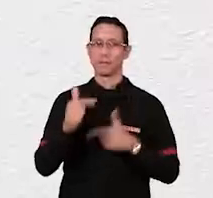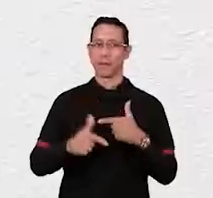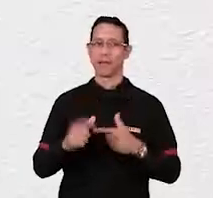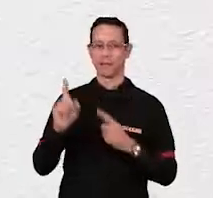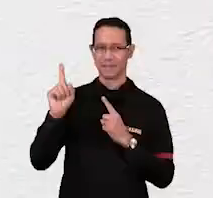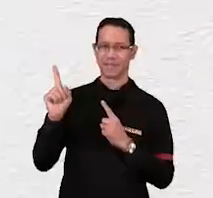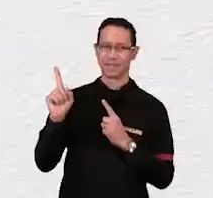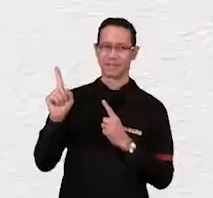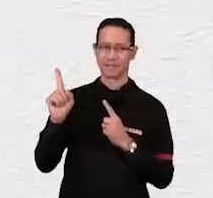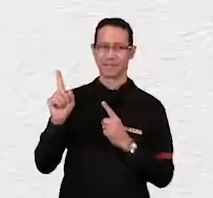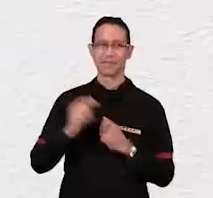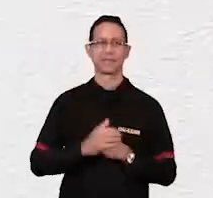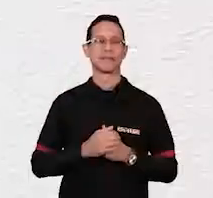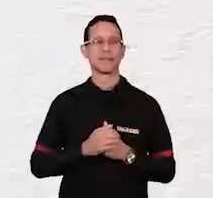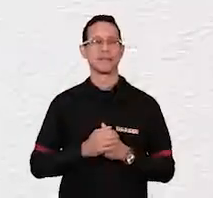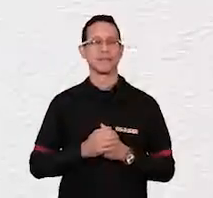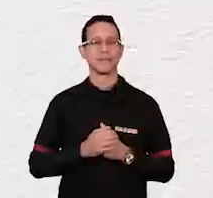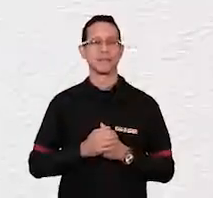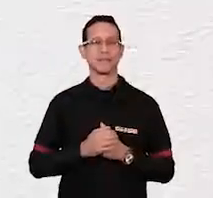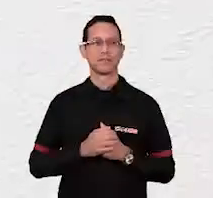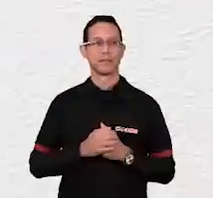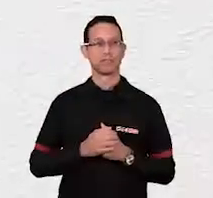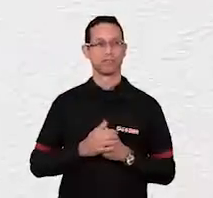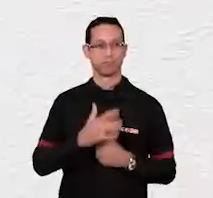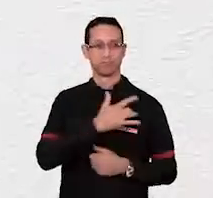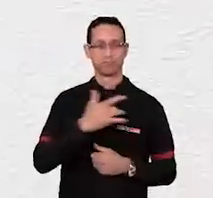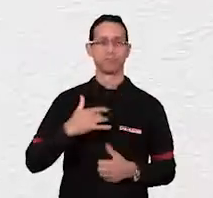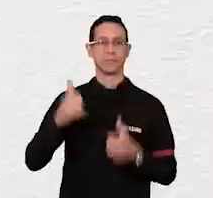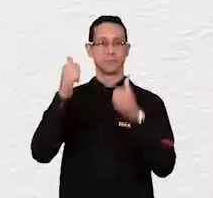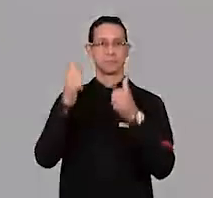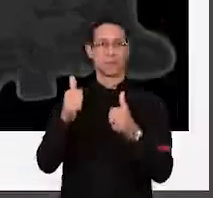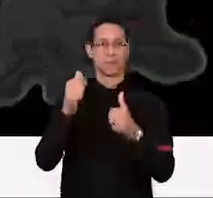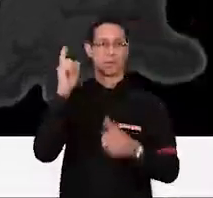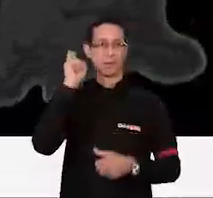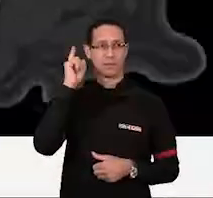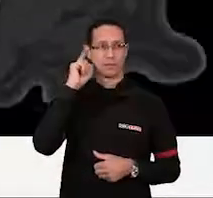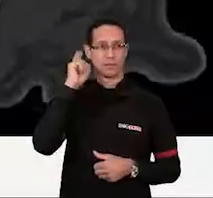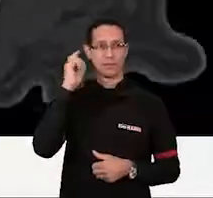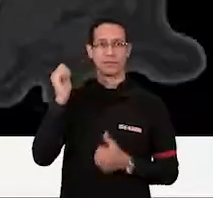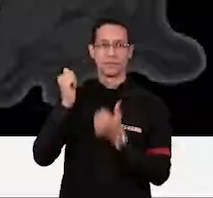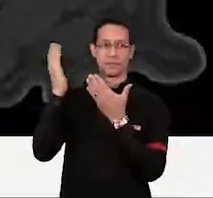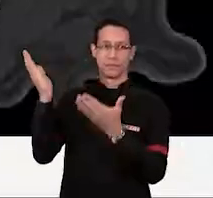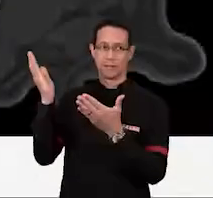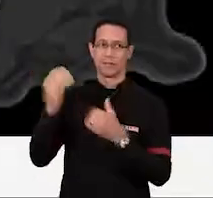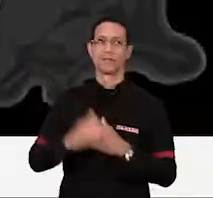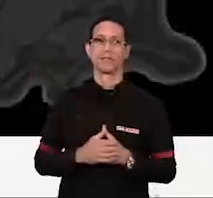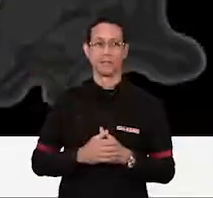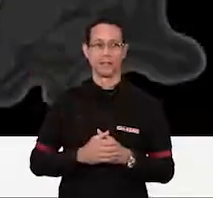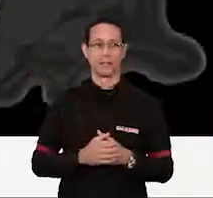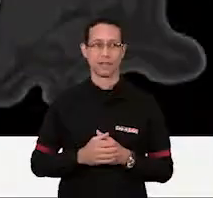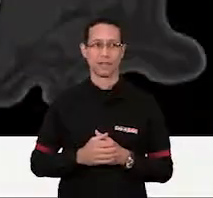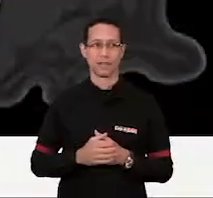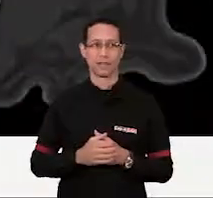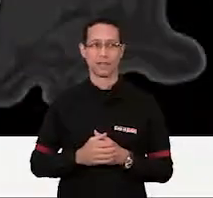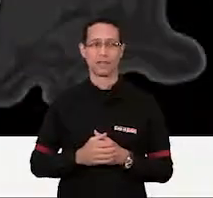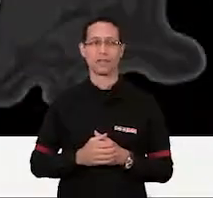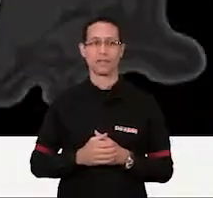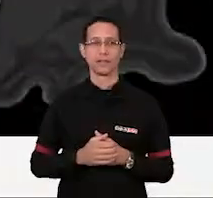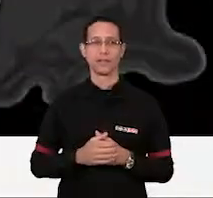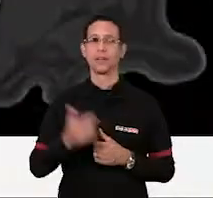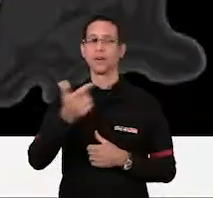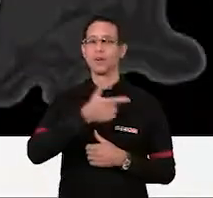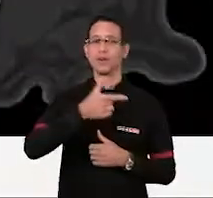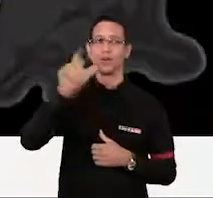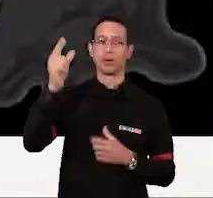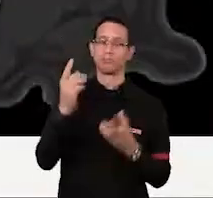uma imagem de uma orelha saudável, média saudável, e uma repleta de conteúdo, né? Então,